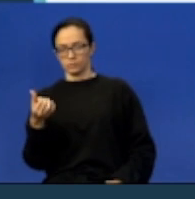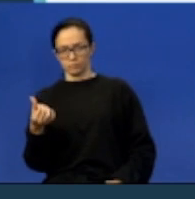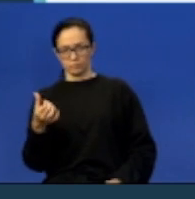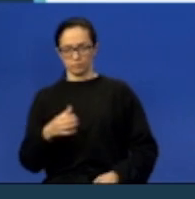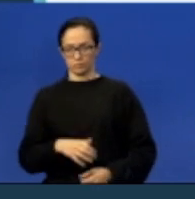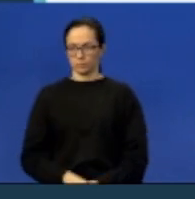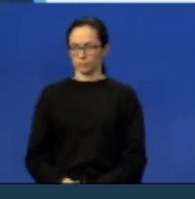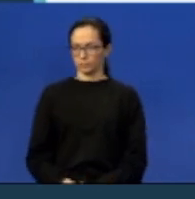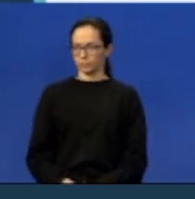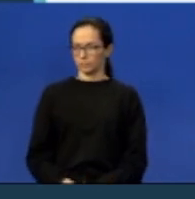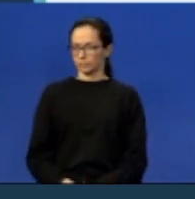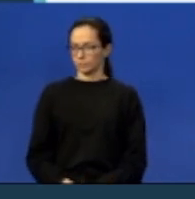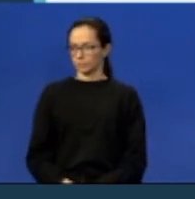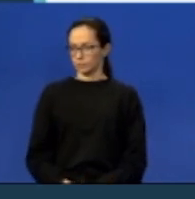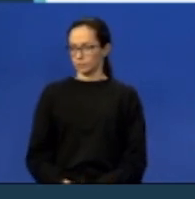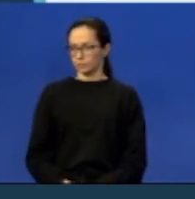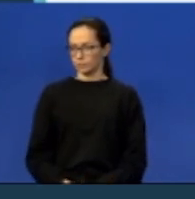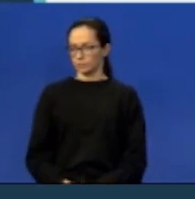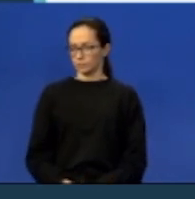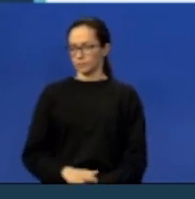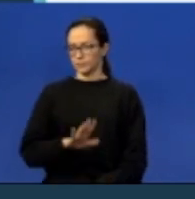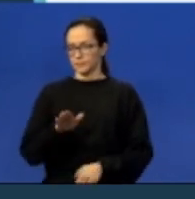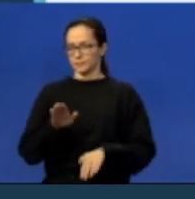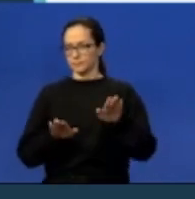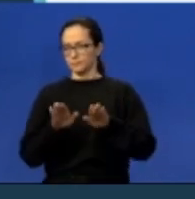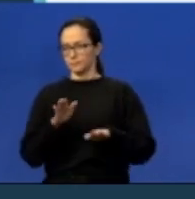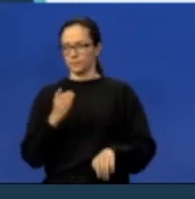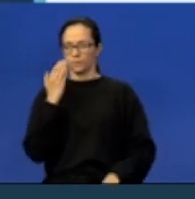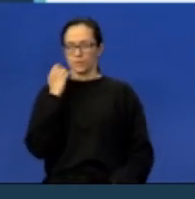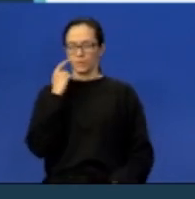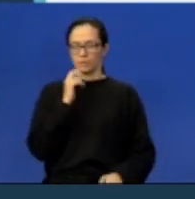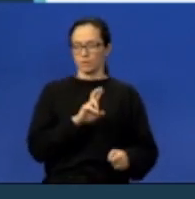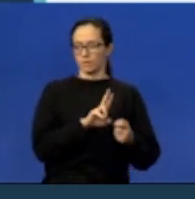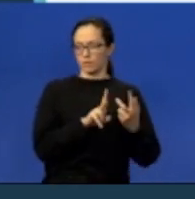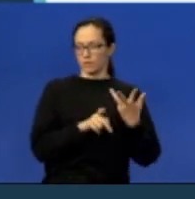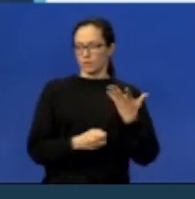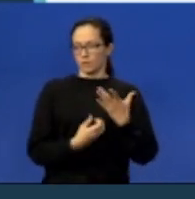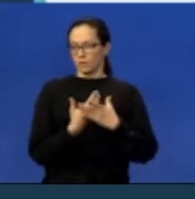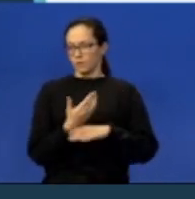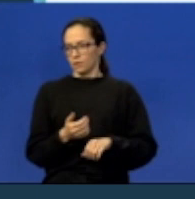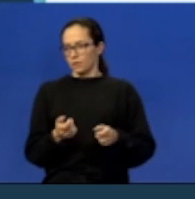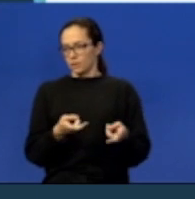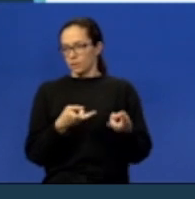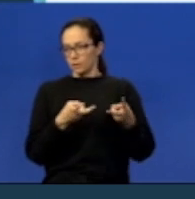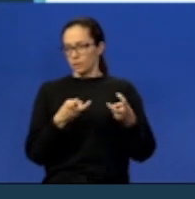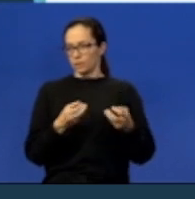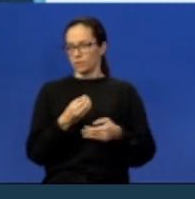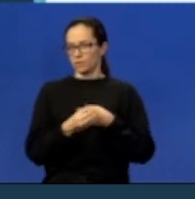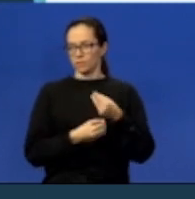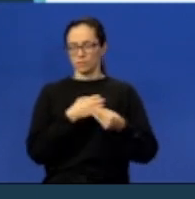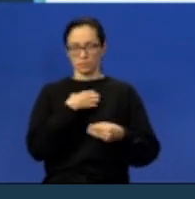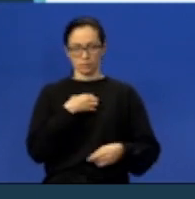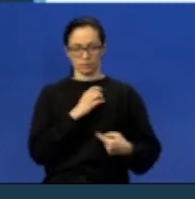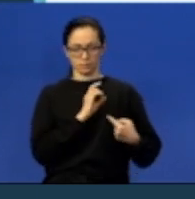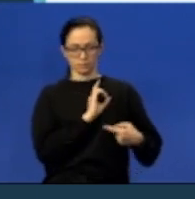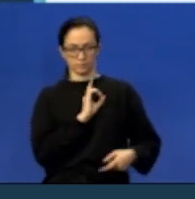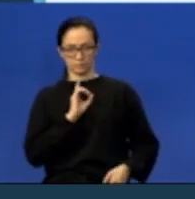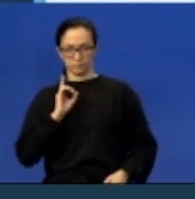AV5 e AV6. Em alguns casos específicos, são também recomendadas derivações especiais para avaliar o ventrículo direito, que